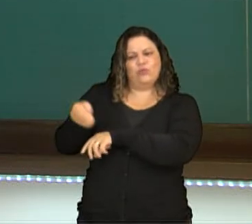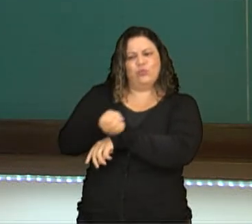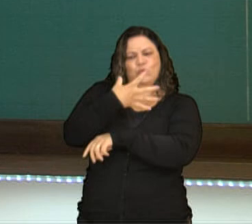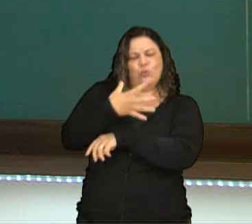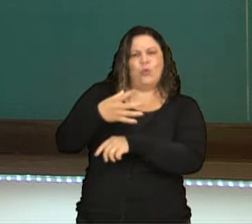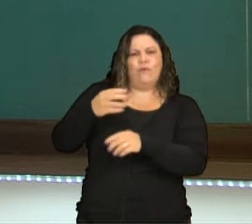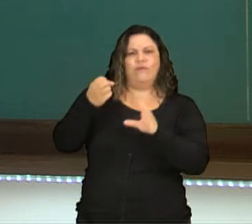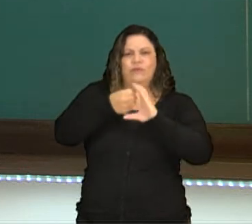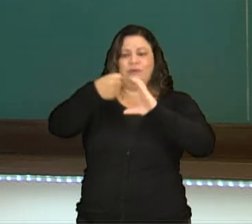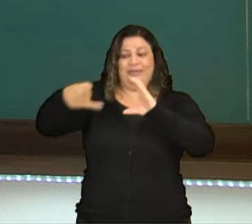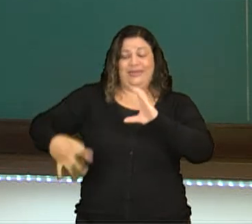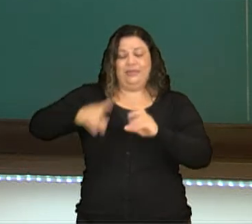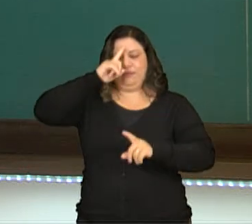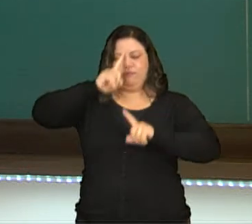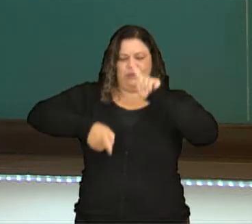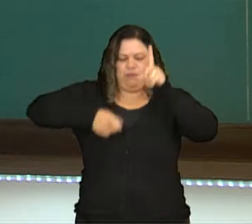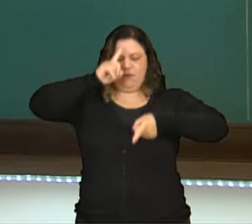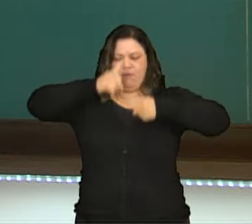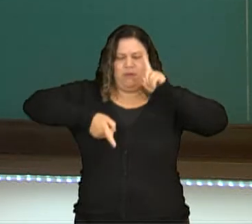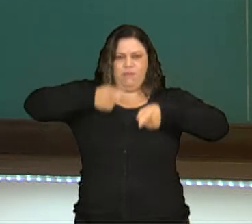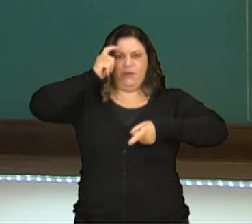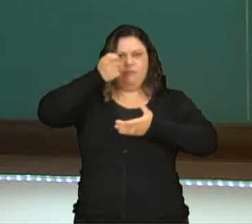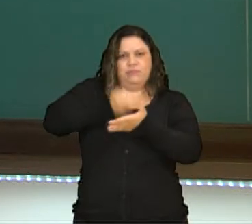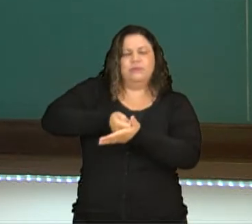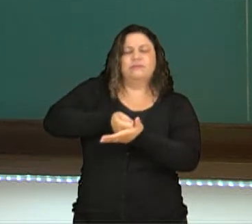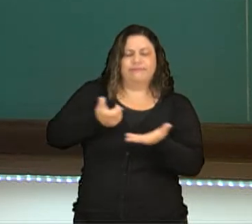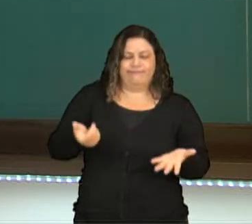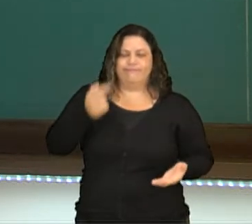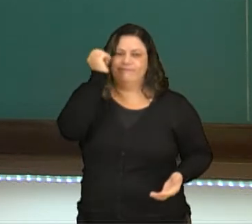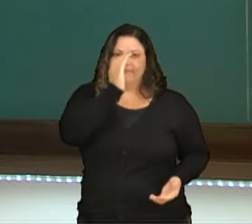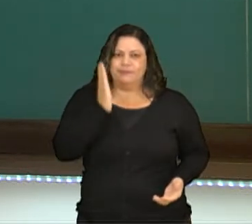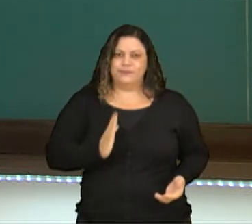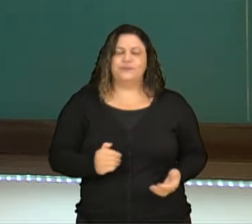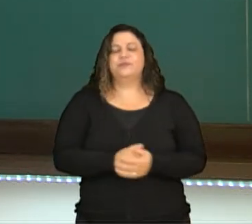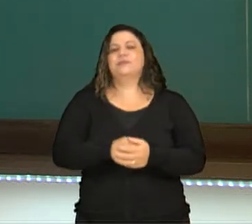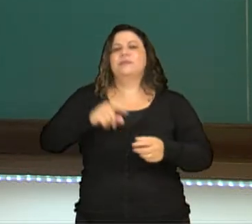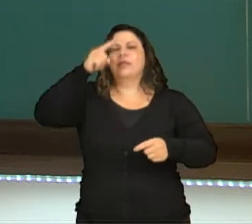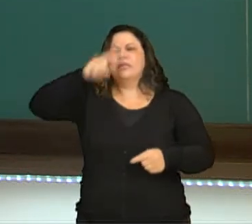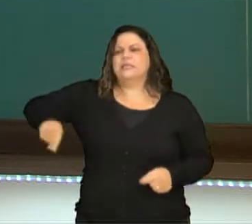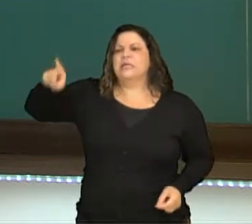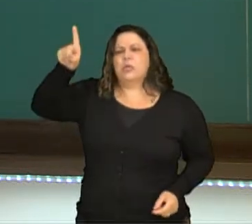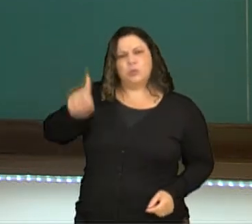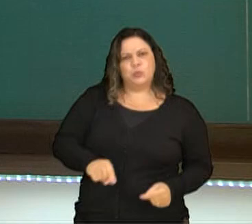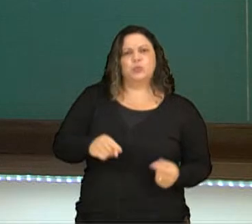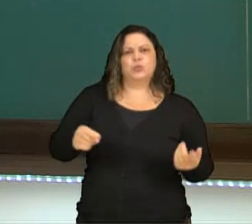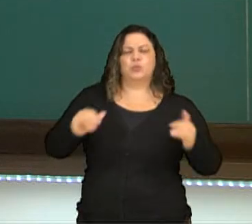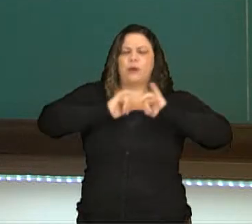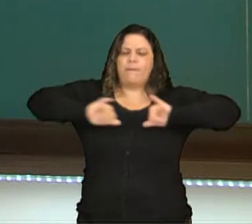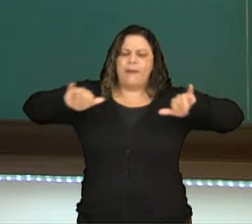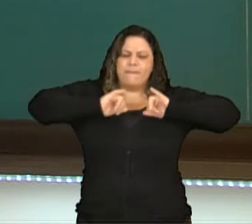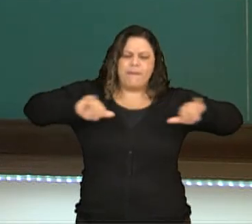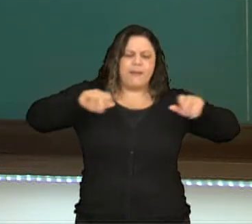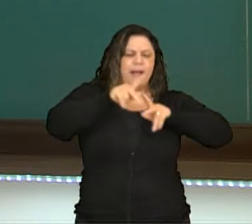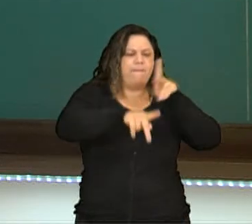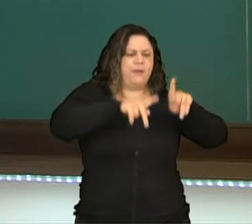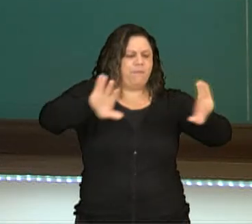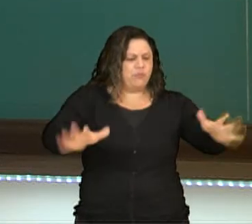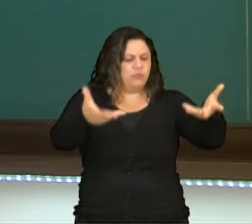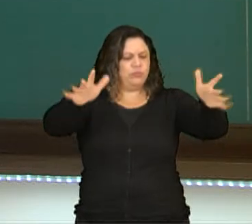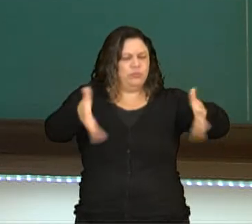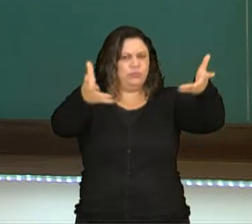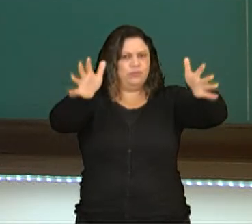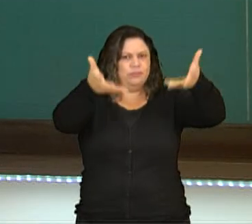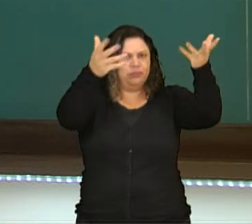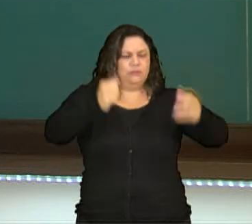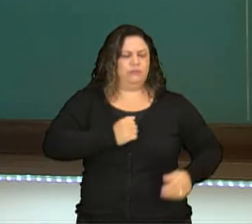Características de ditadura no Brasil. Censura, propaganda, populismo e nacional desenvolvimentismo.